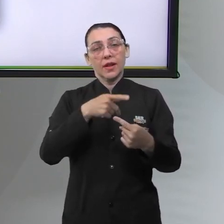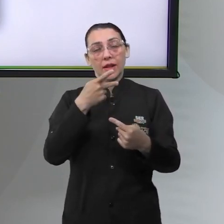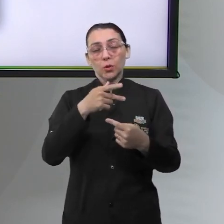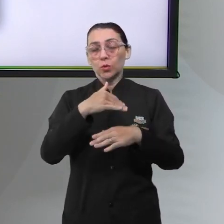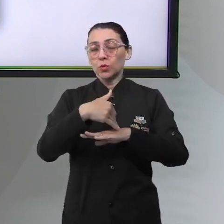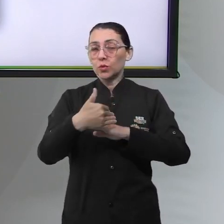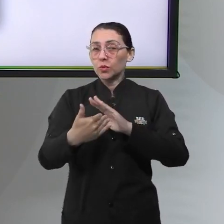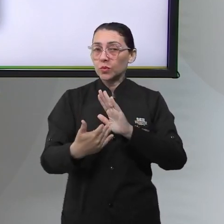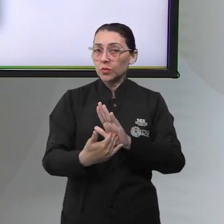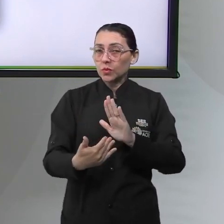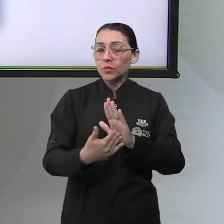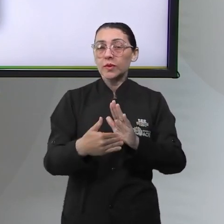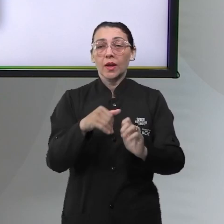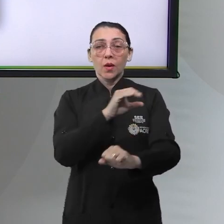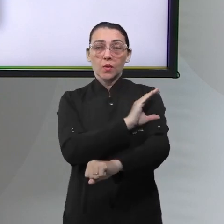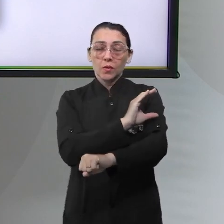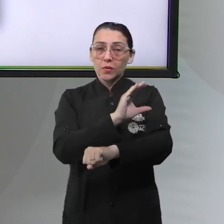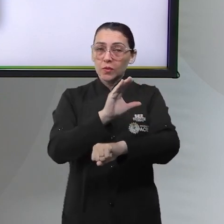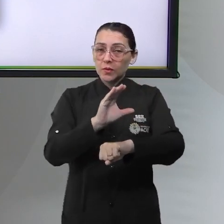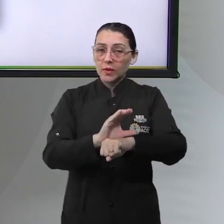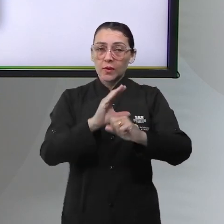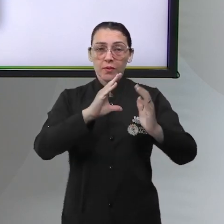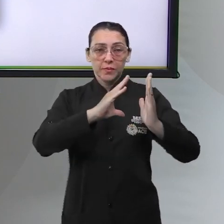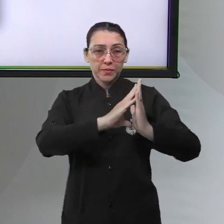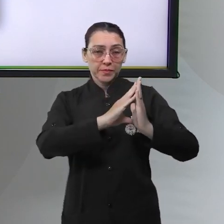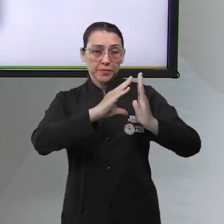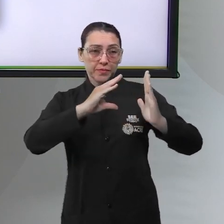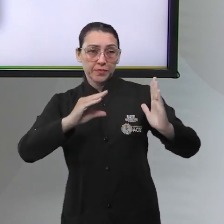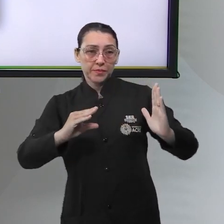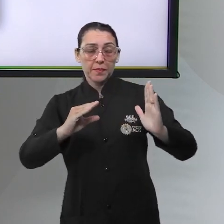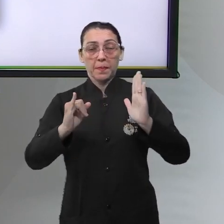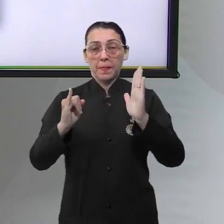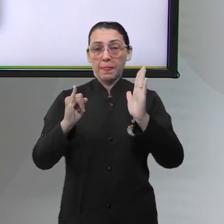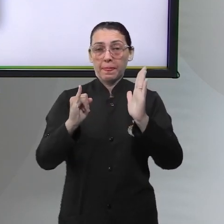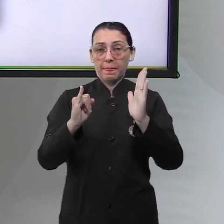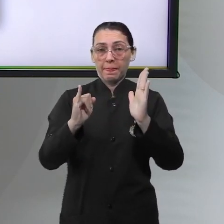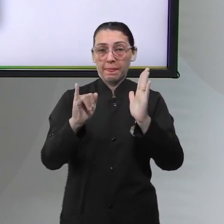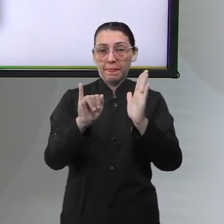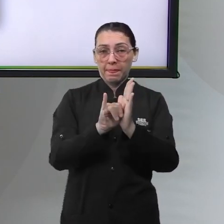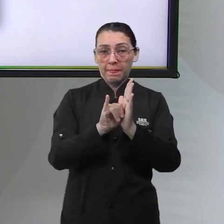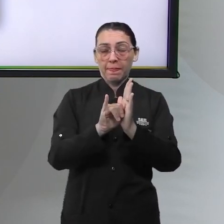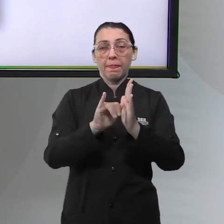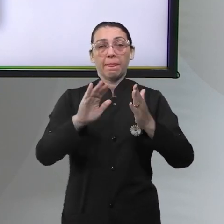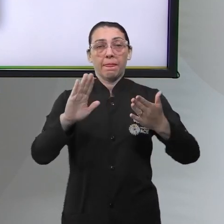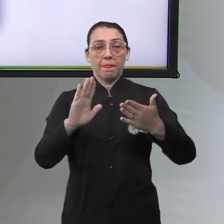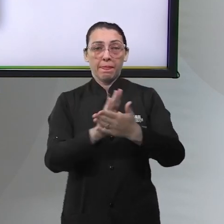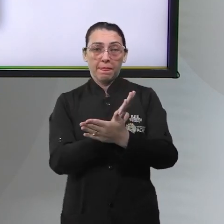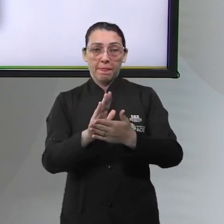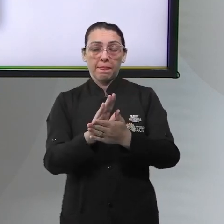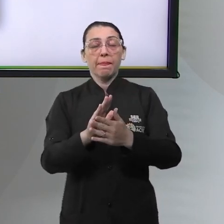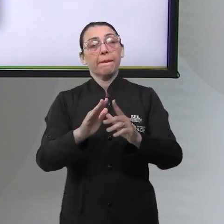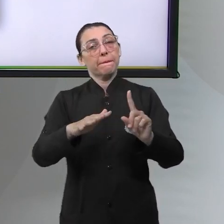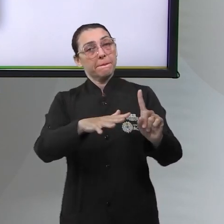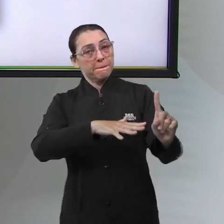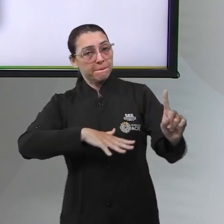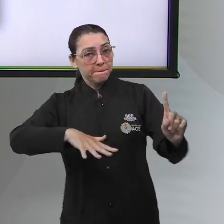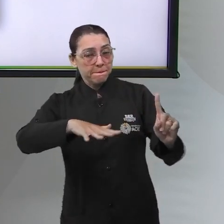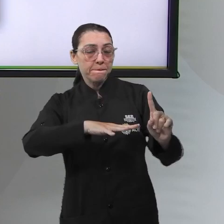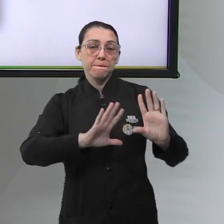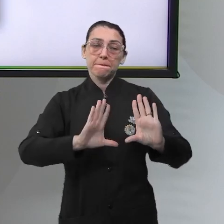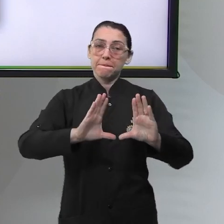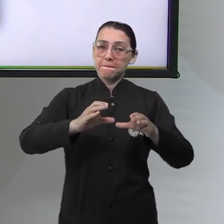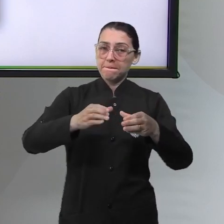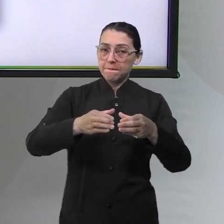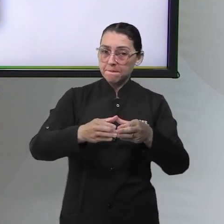Tudo aquilo que é cultural reflete a identidade de uma determinada sociedade, de uma